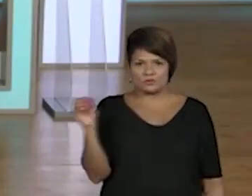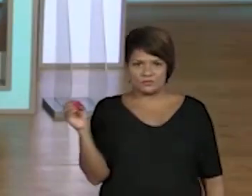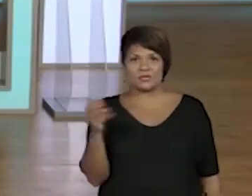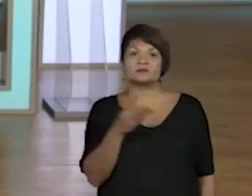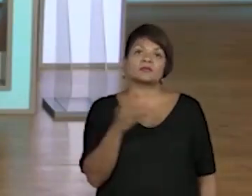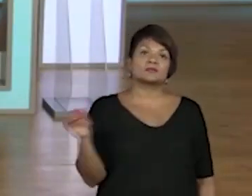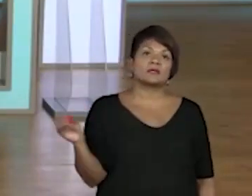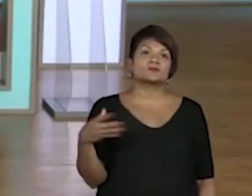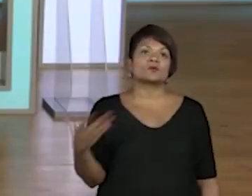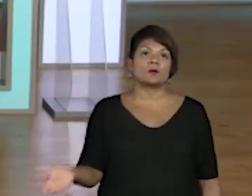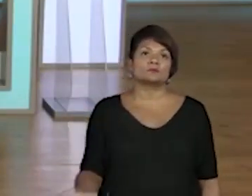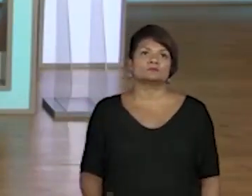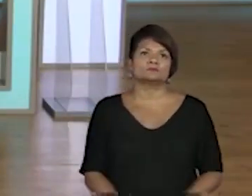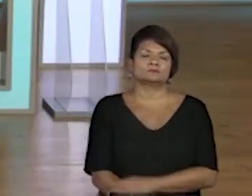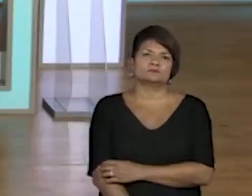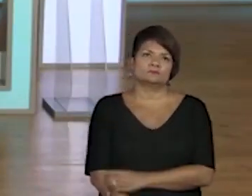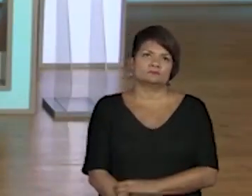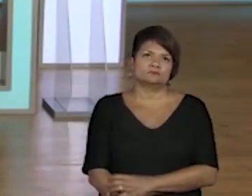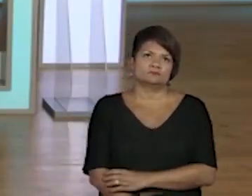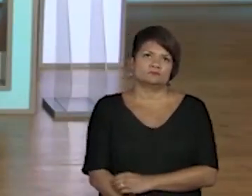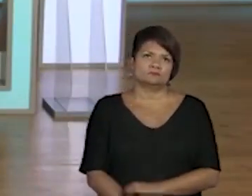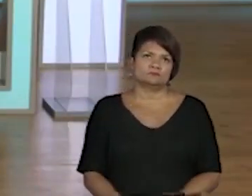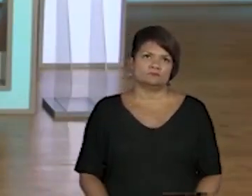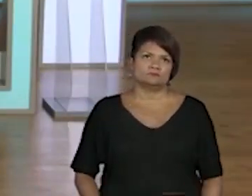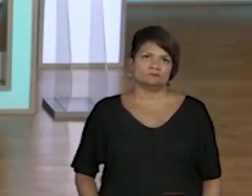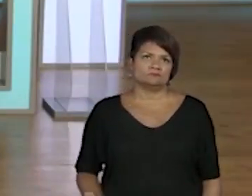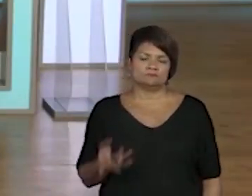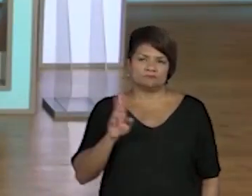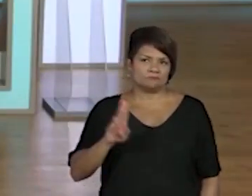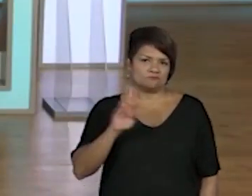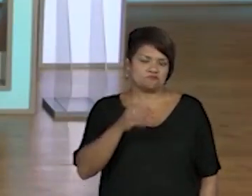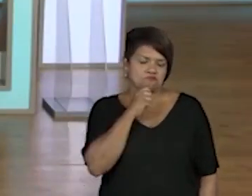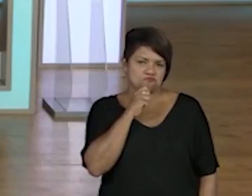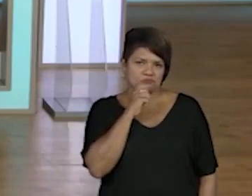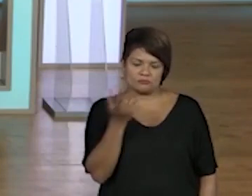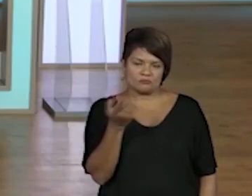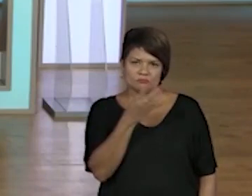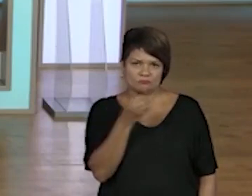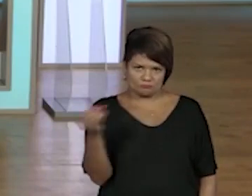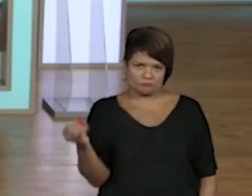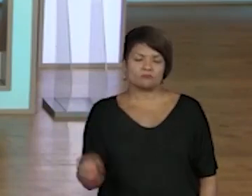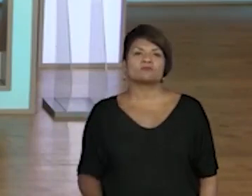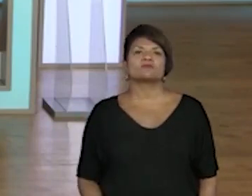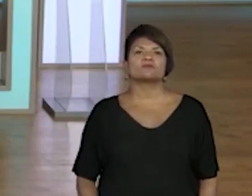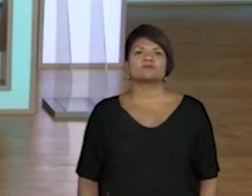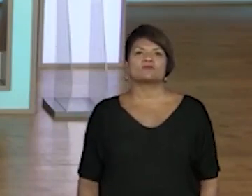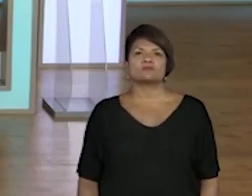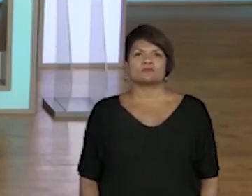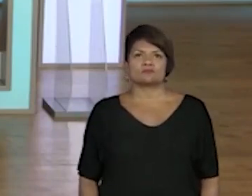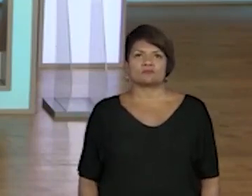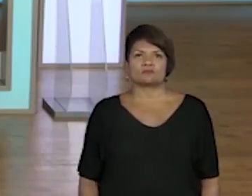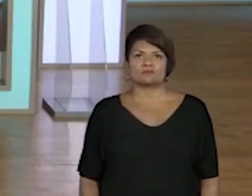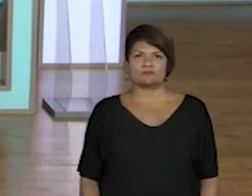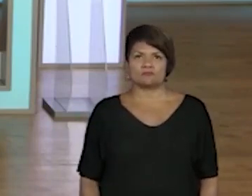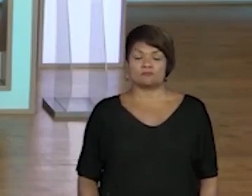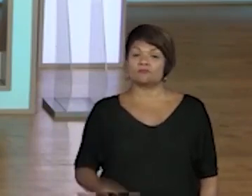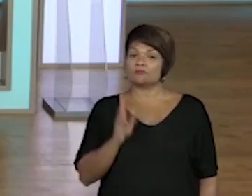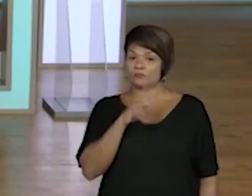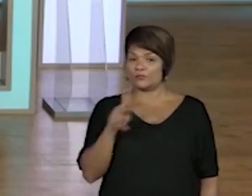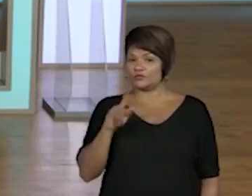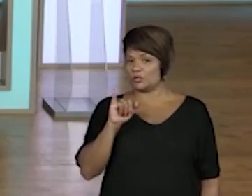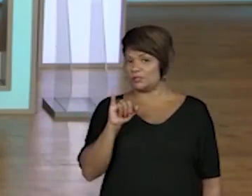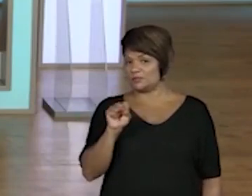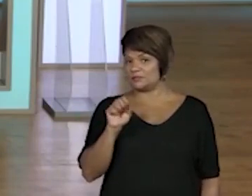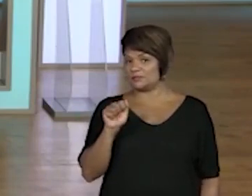300? Ah, a gente não usou 400 ainda, então, né? Vamos usar 400. A da professora Isaura, que